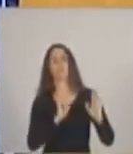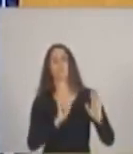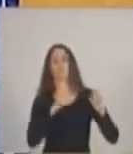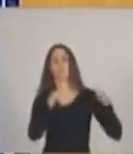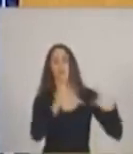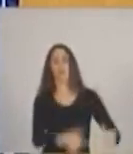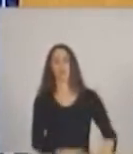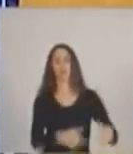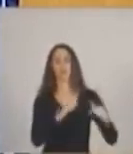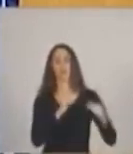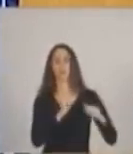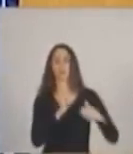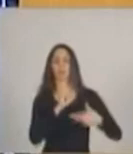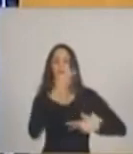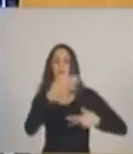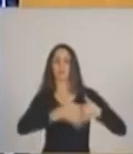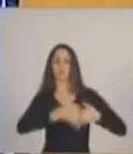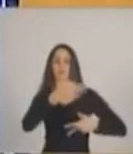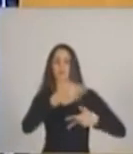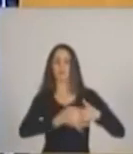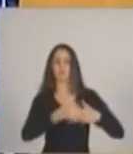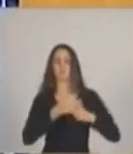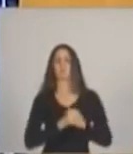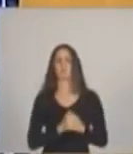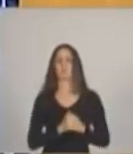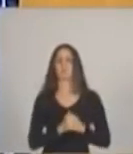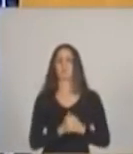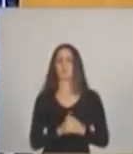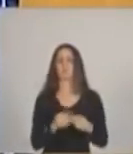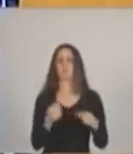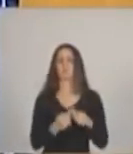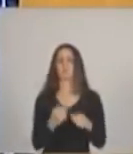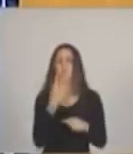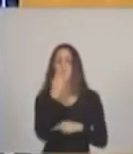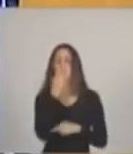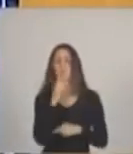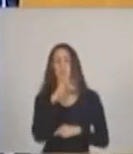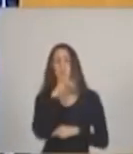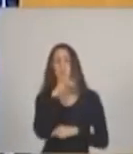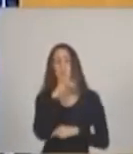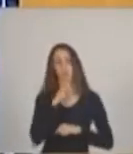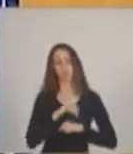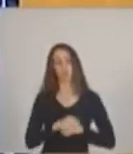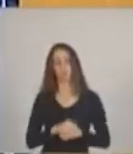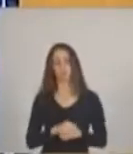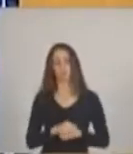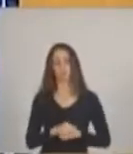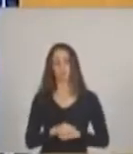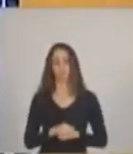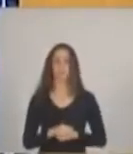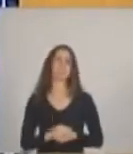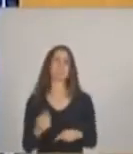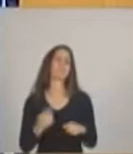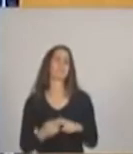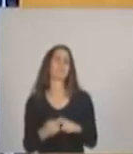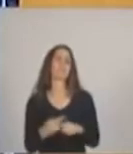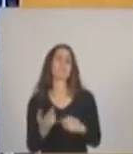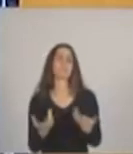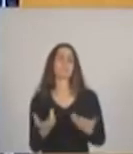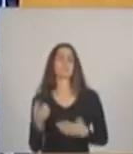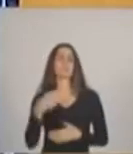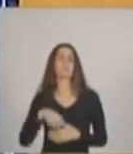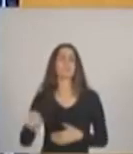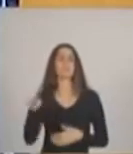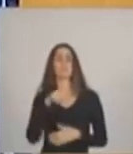do Poder Judiciário, porque isso seria muito ruim, né? Porque não